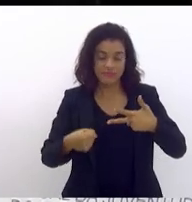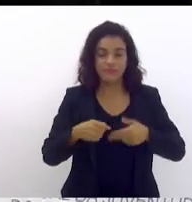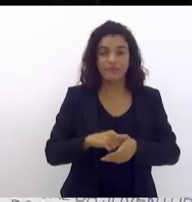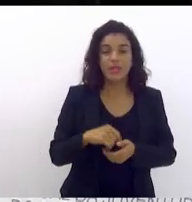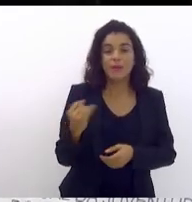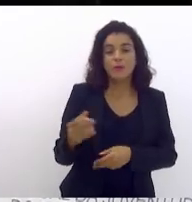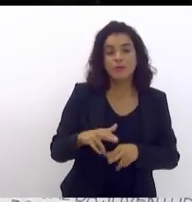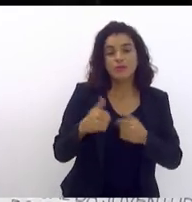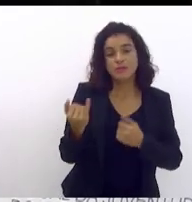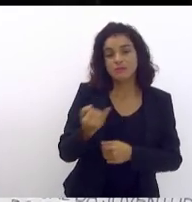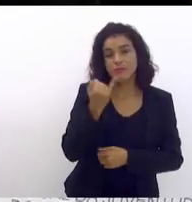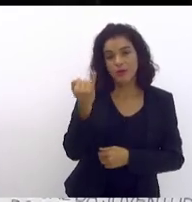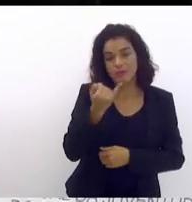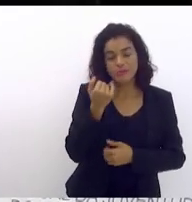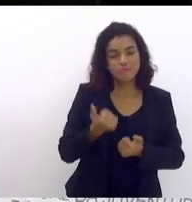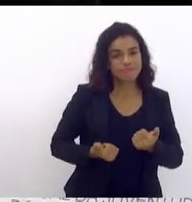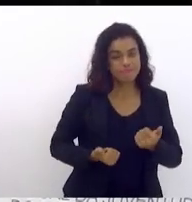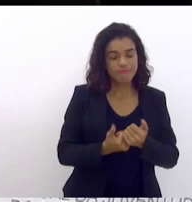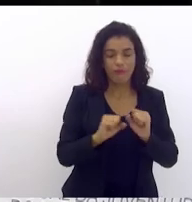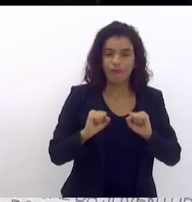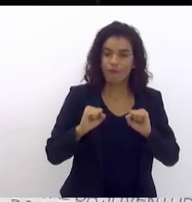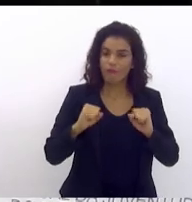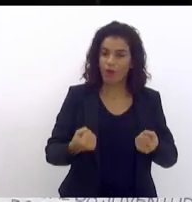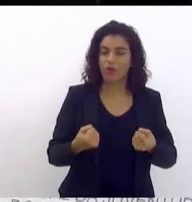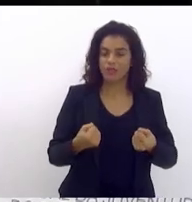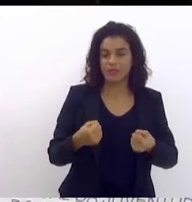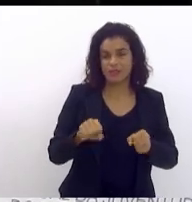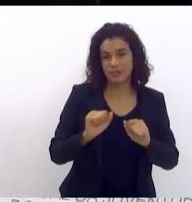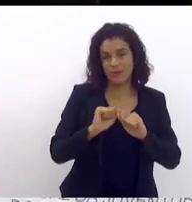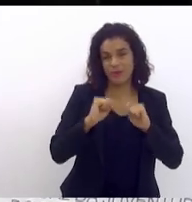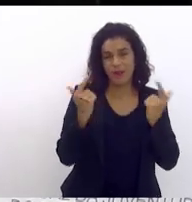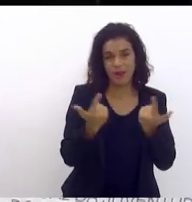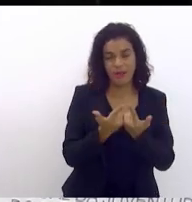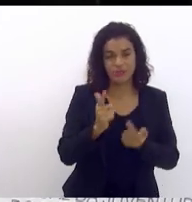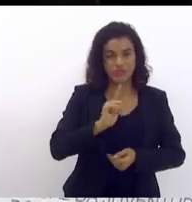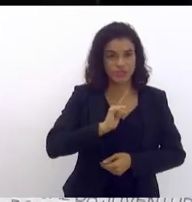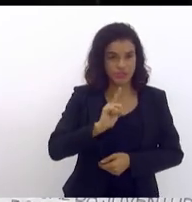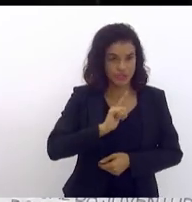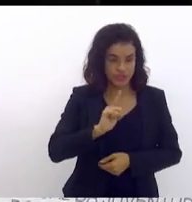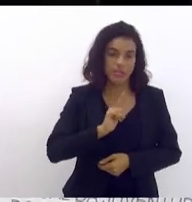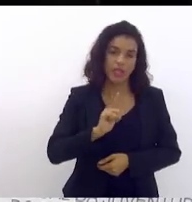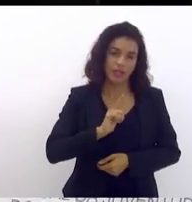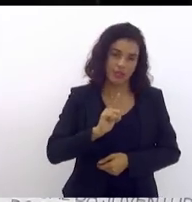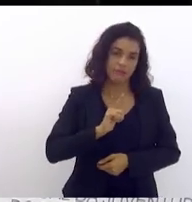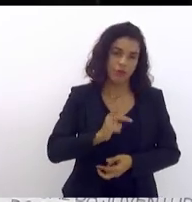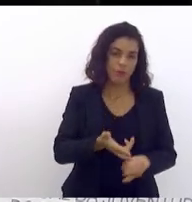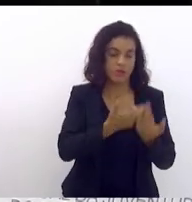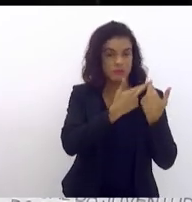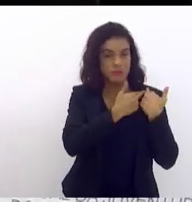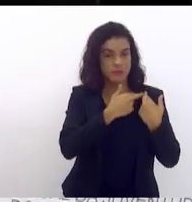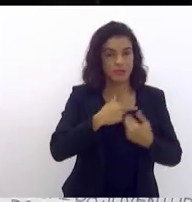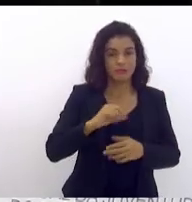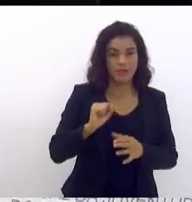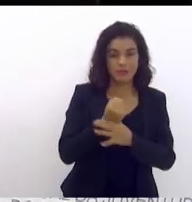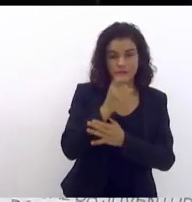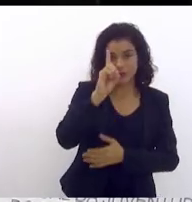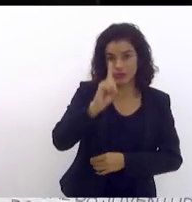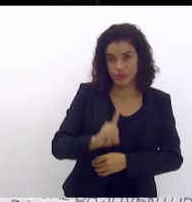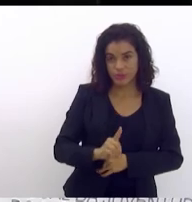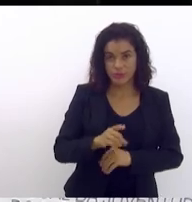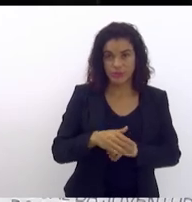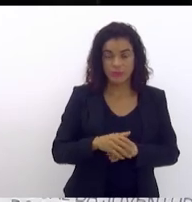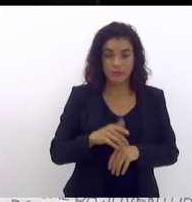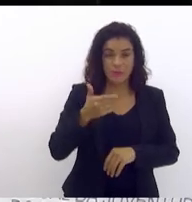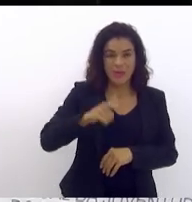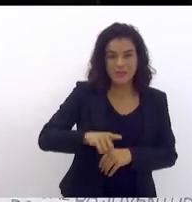importância forte e Clara que essa casa tem no tem o papel de efetivação dessa desses direitos eh